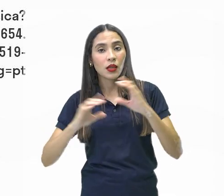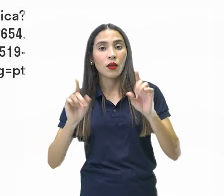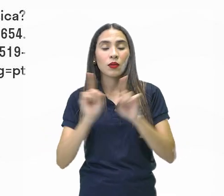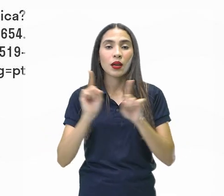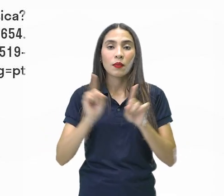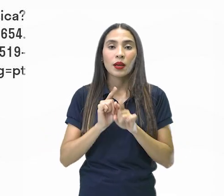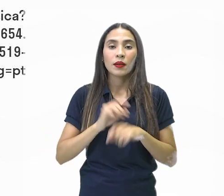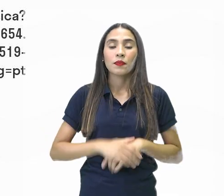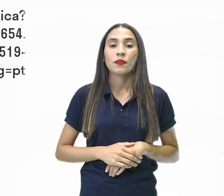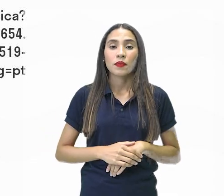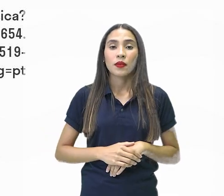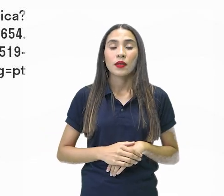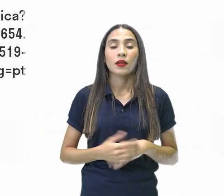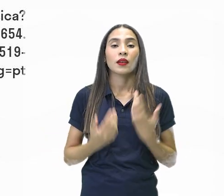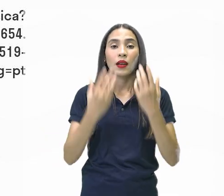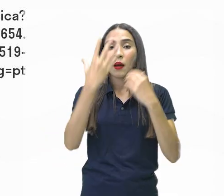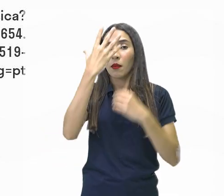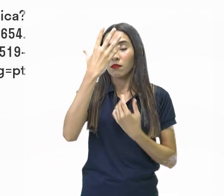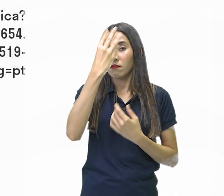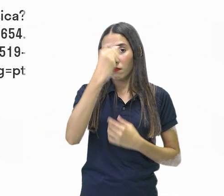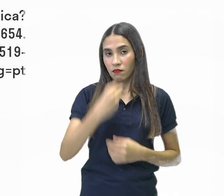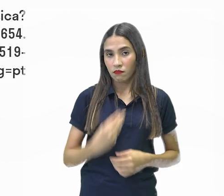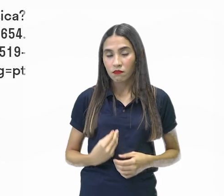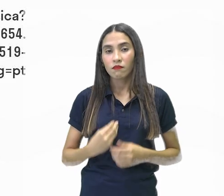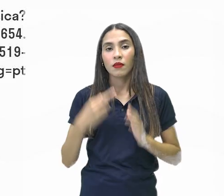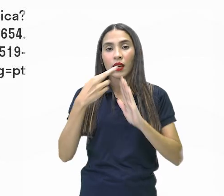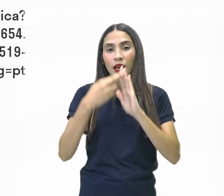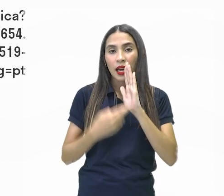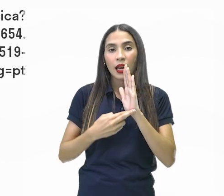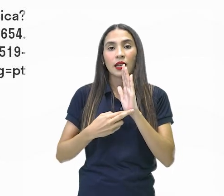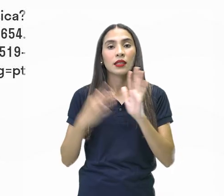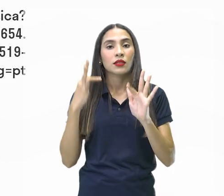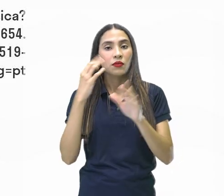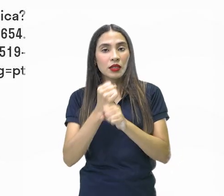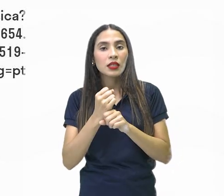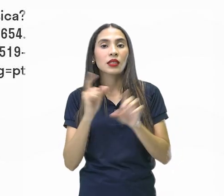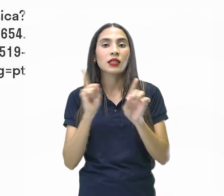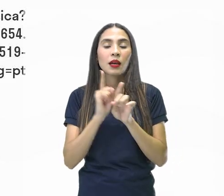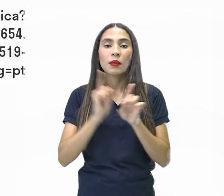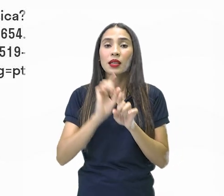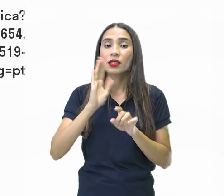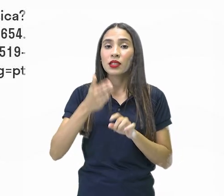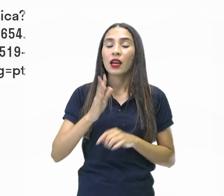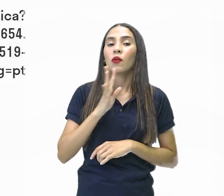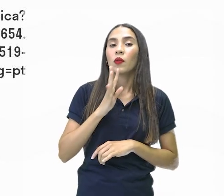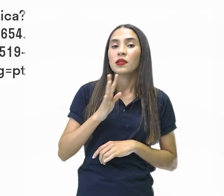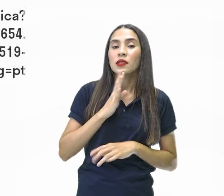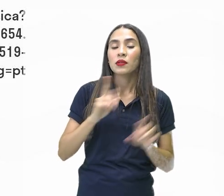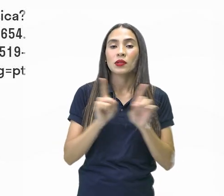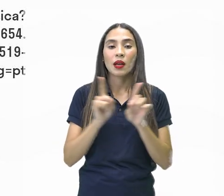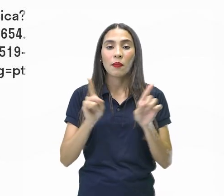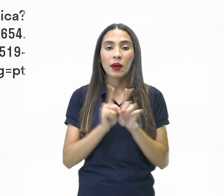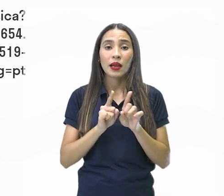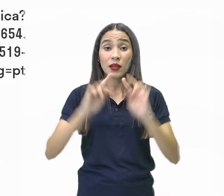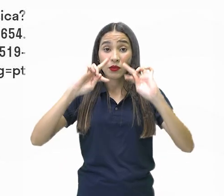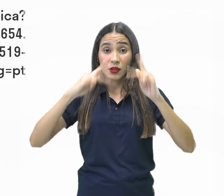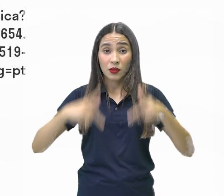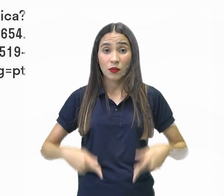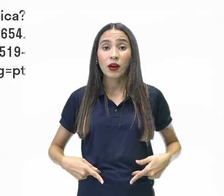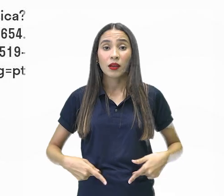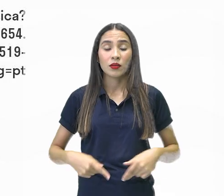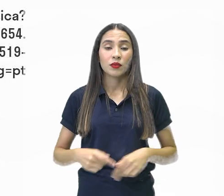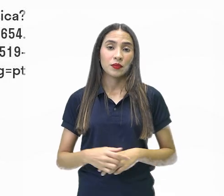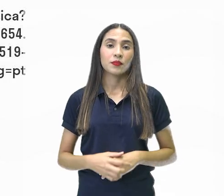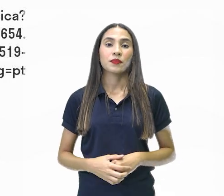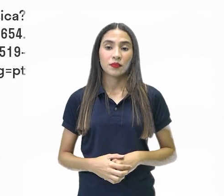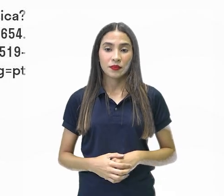a questão dos exames médicos baseados em princípios físicos já bem conhecidos do ser